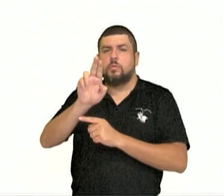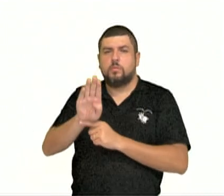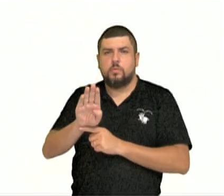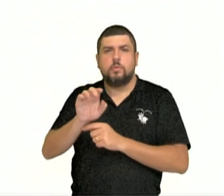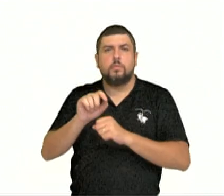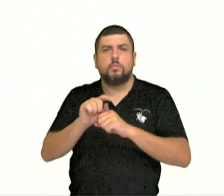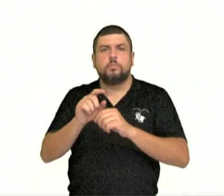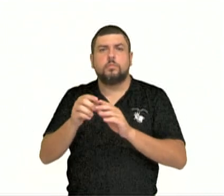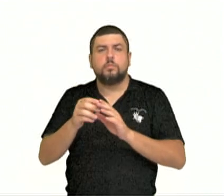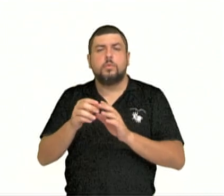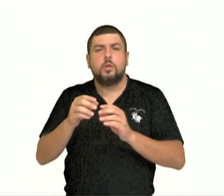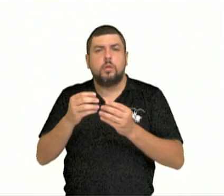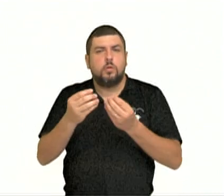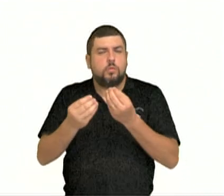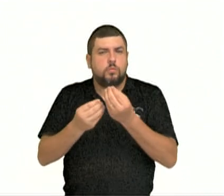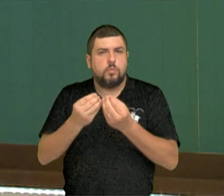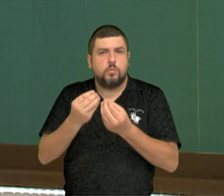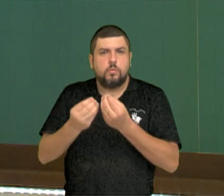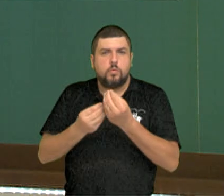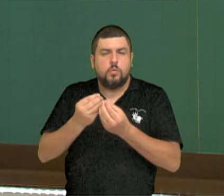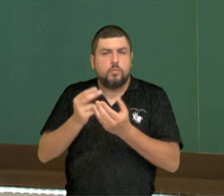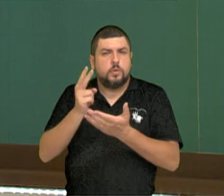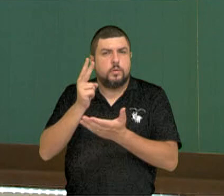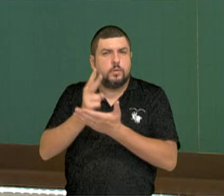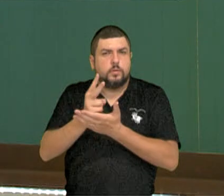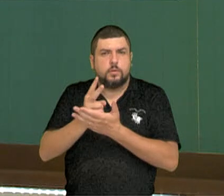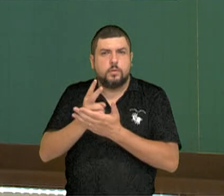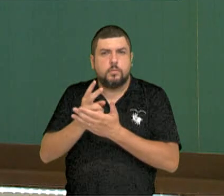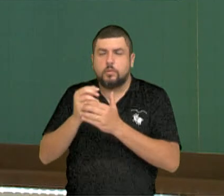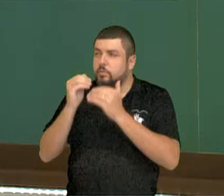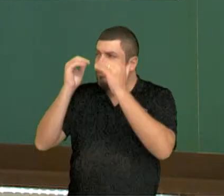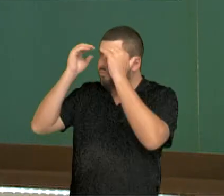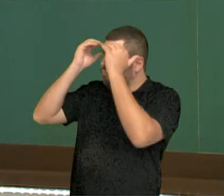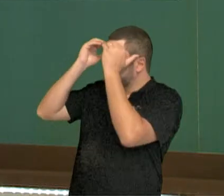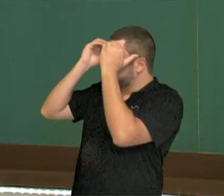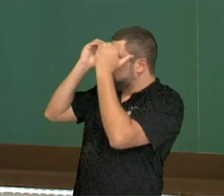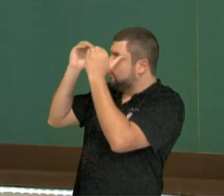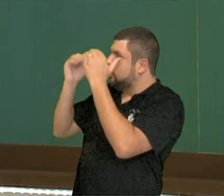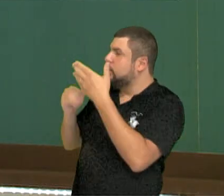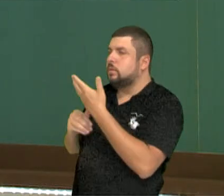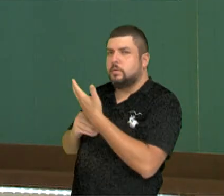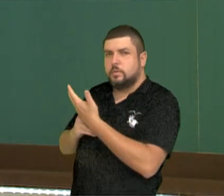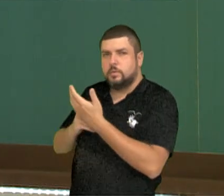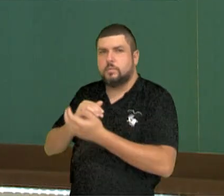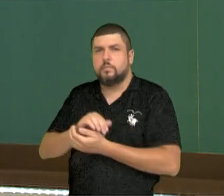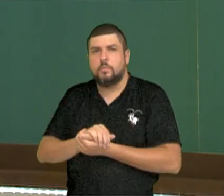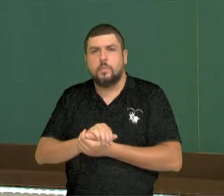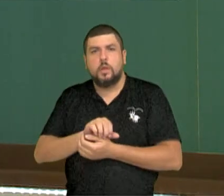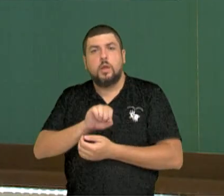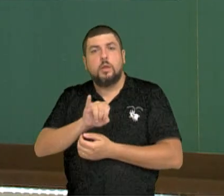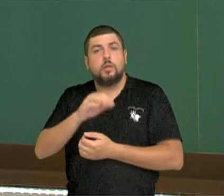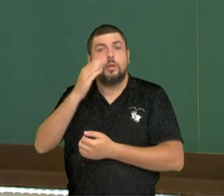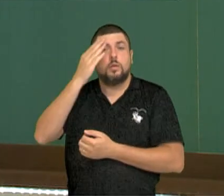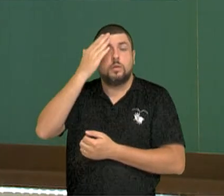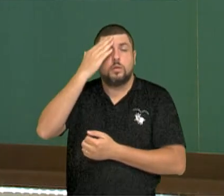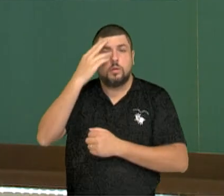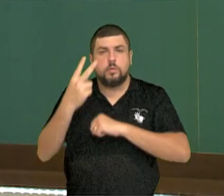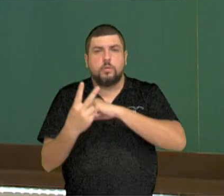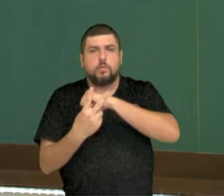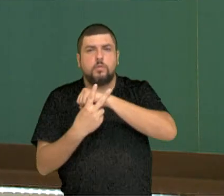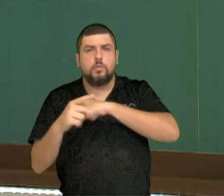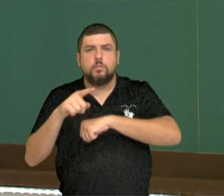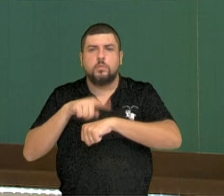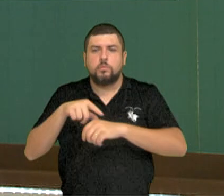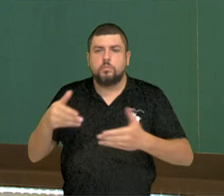a gente sempre segue esse modelo aqui. Você sabendo o verbo no presente do subjuntivo, é só colocar o